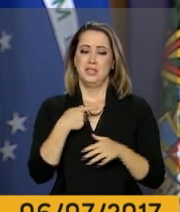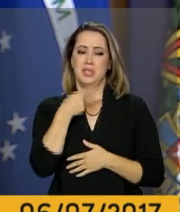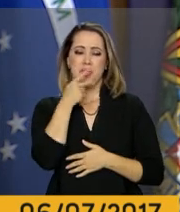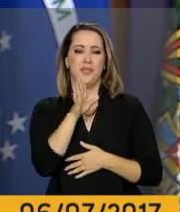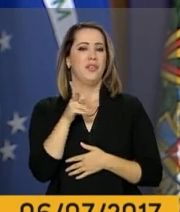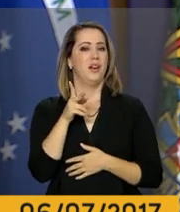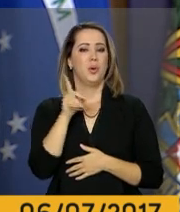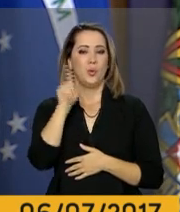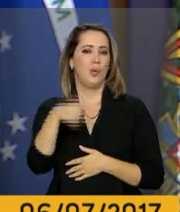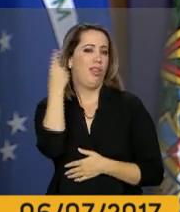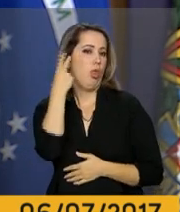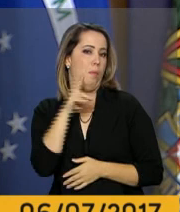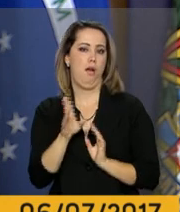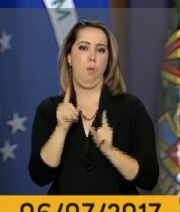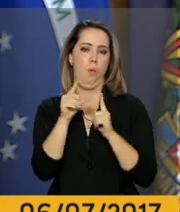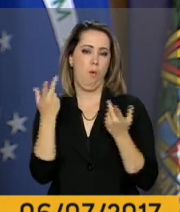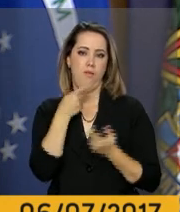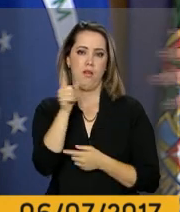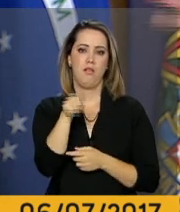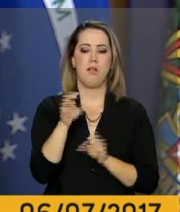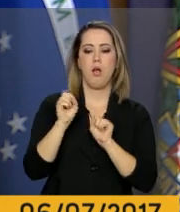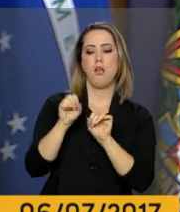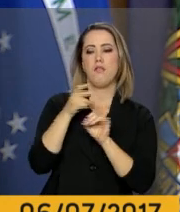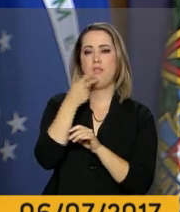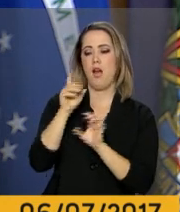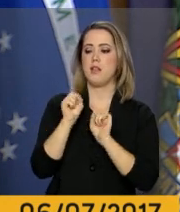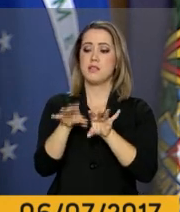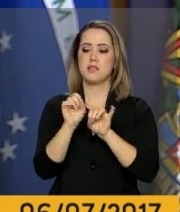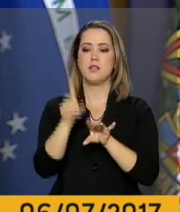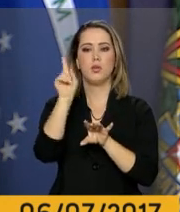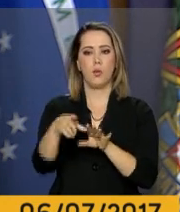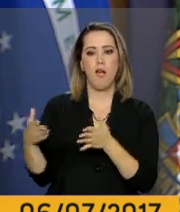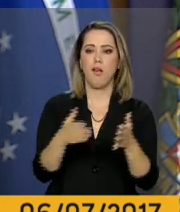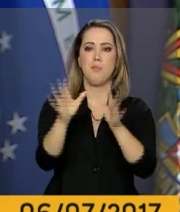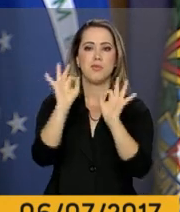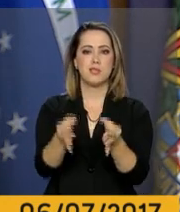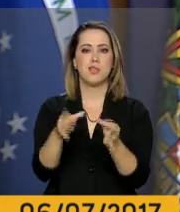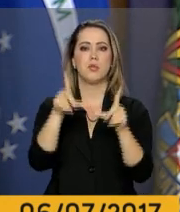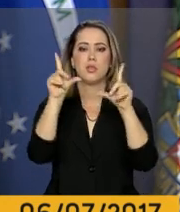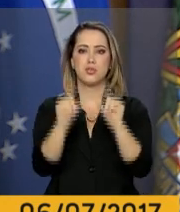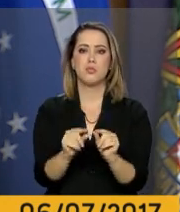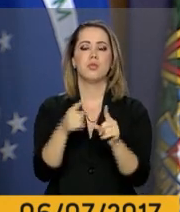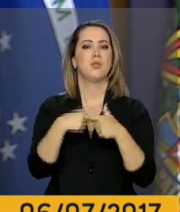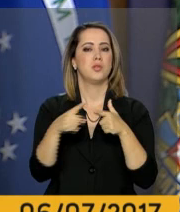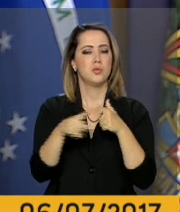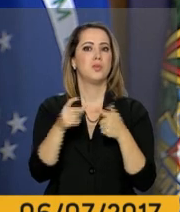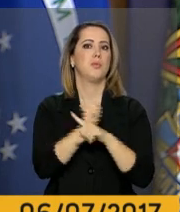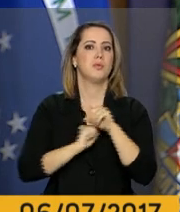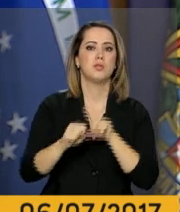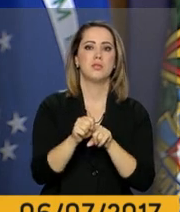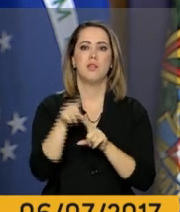trivialidades quando digo assim é claro que a educação é o caminho para reduzir a desigualdade é de uma de uma é uma fala quase